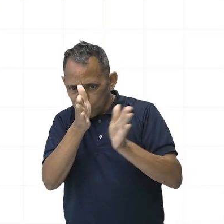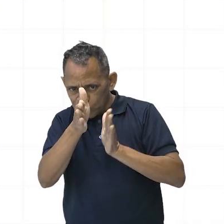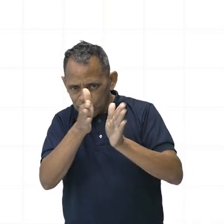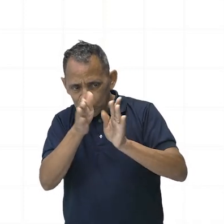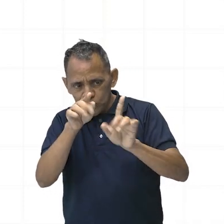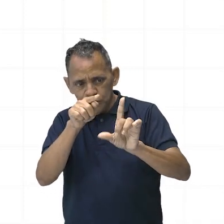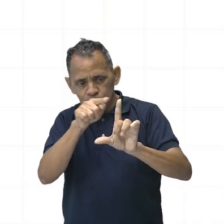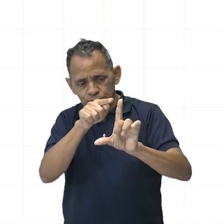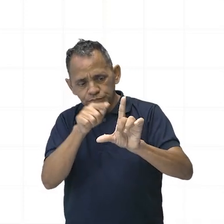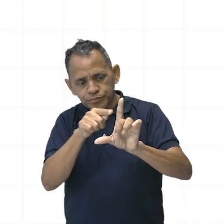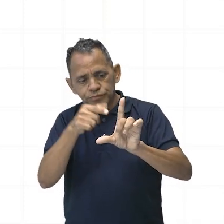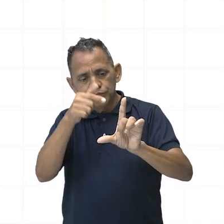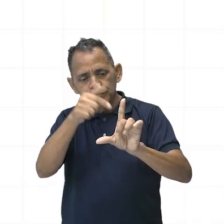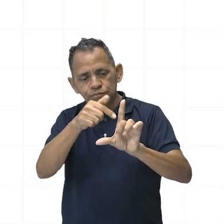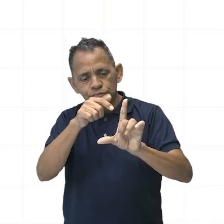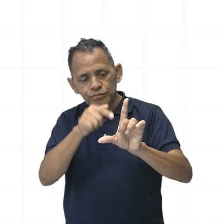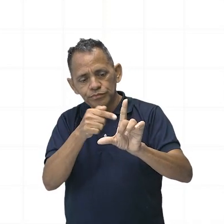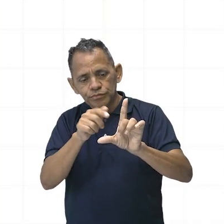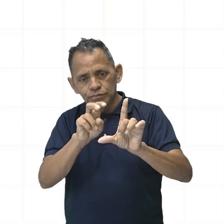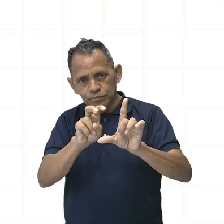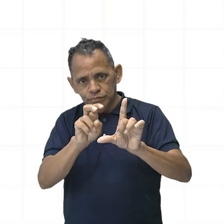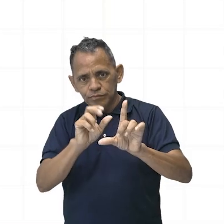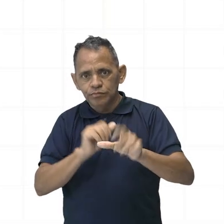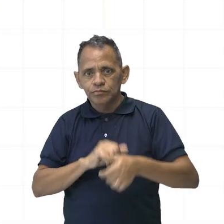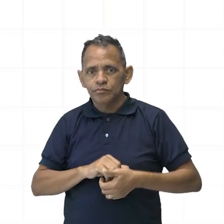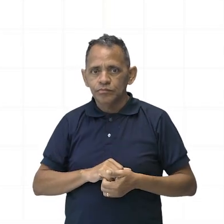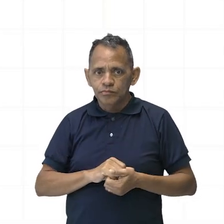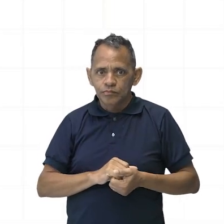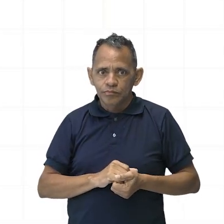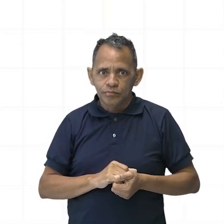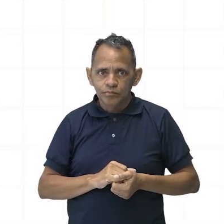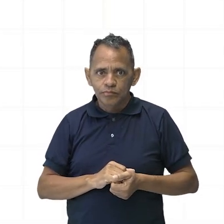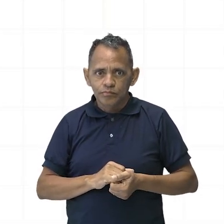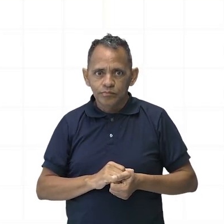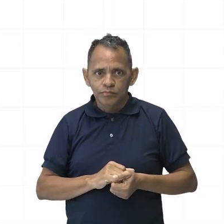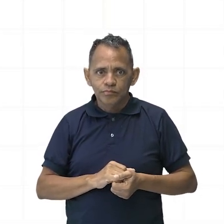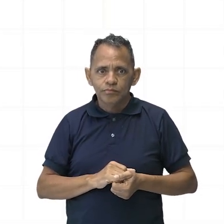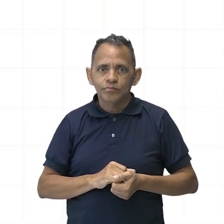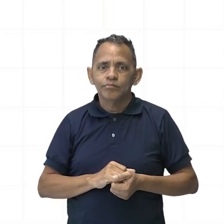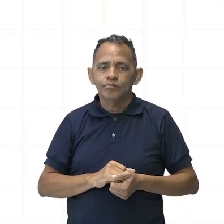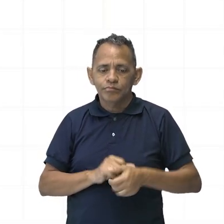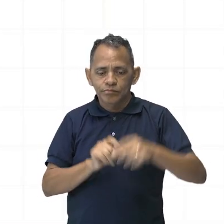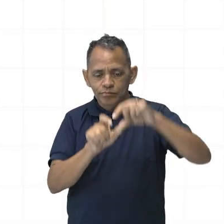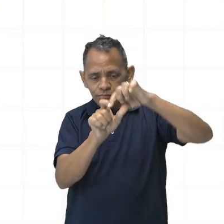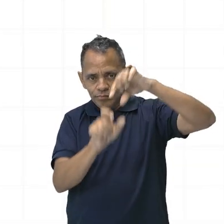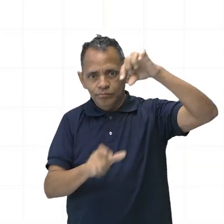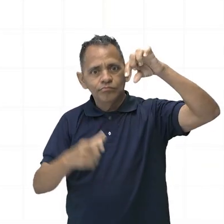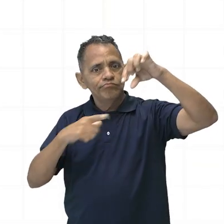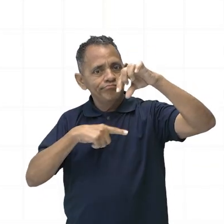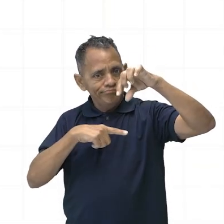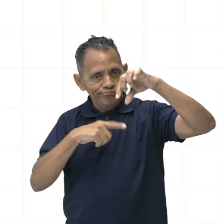7,5%. Então, nossa coluna vai ter que ser essa altura. É a primeira altura.